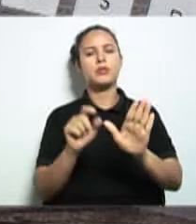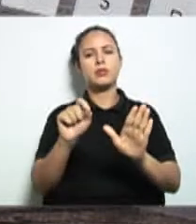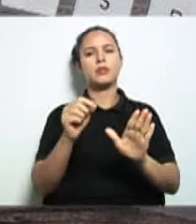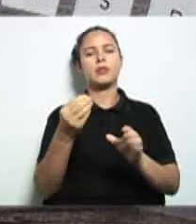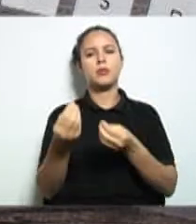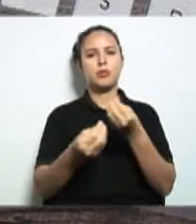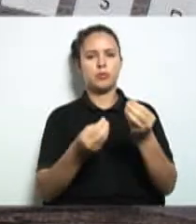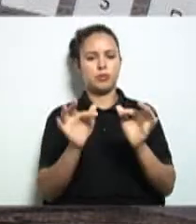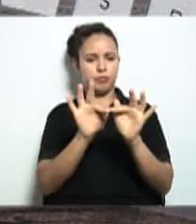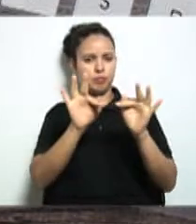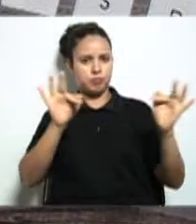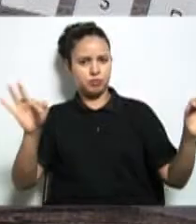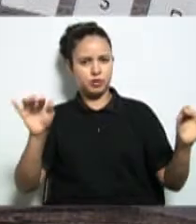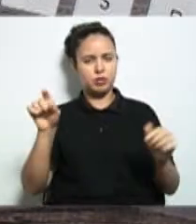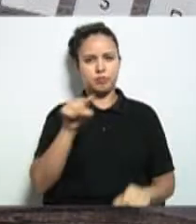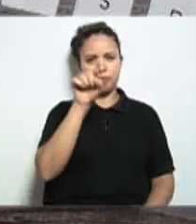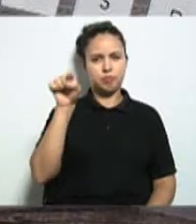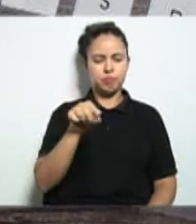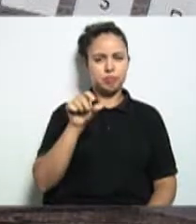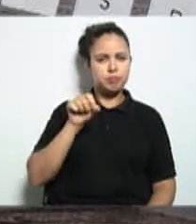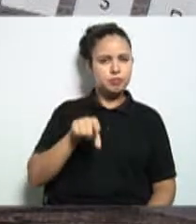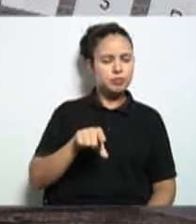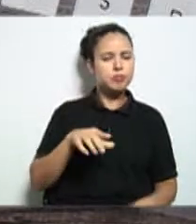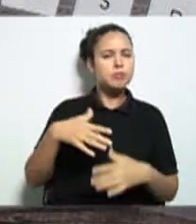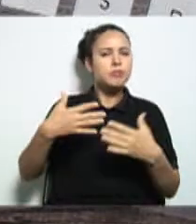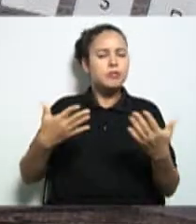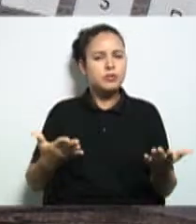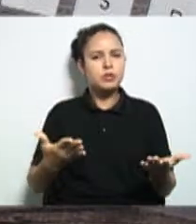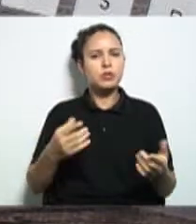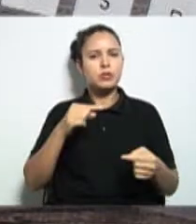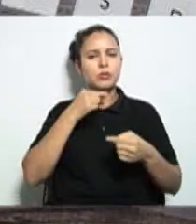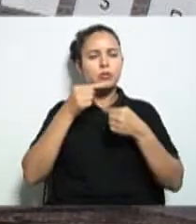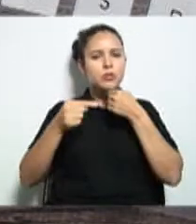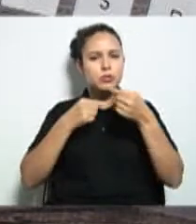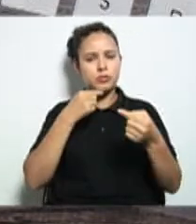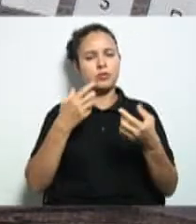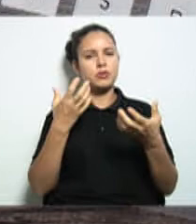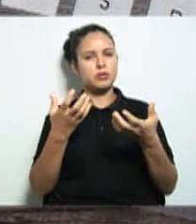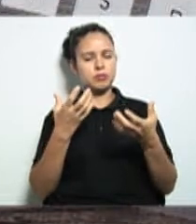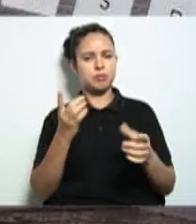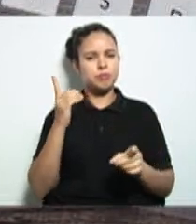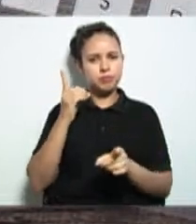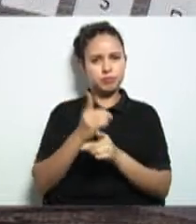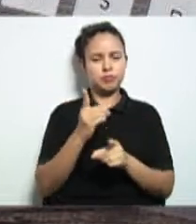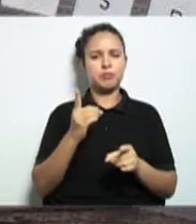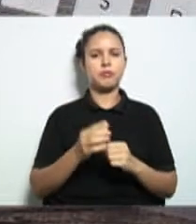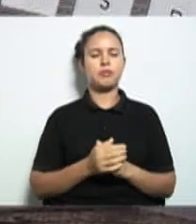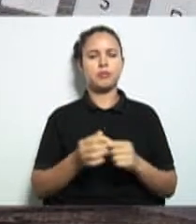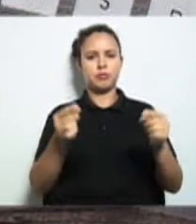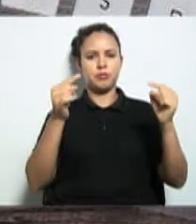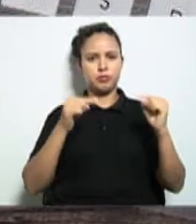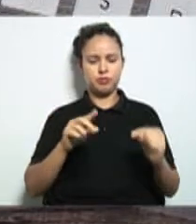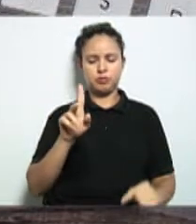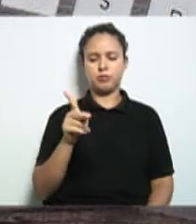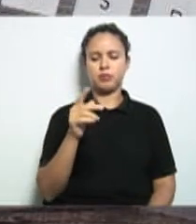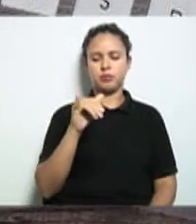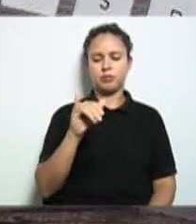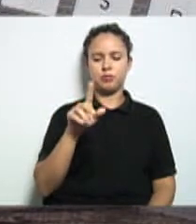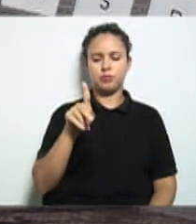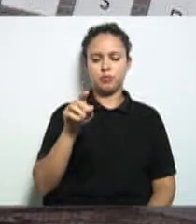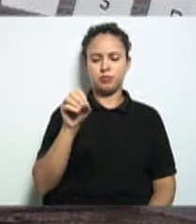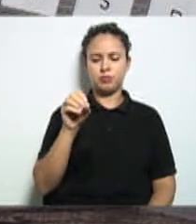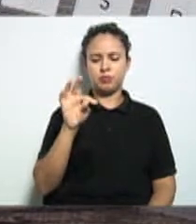uma frase interrogativa, que vai expressar a dúvida que queremos esclarecer. Hipóteses. É a